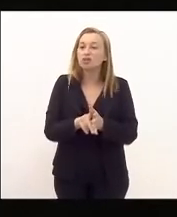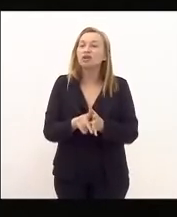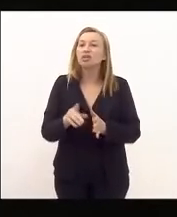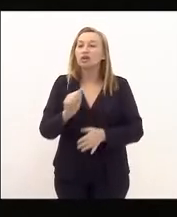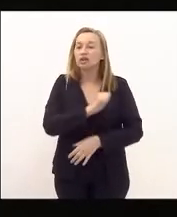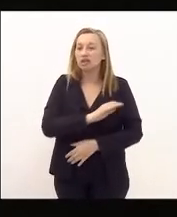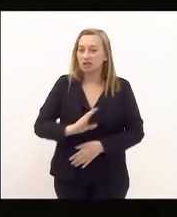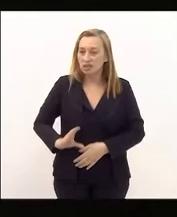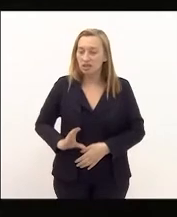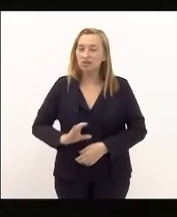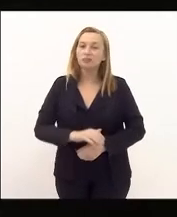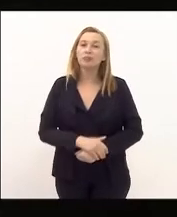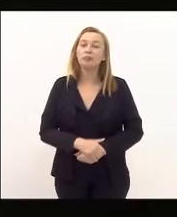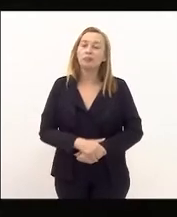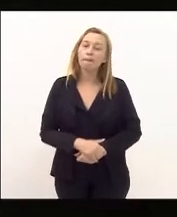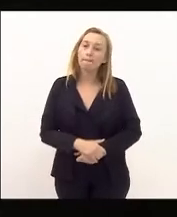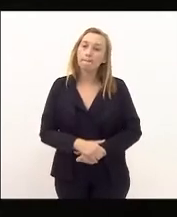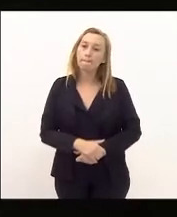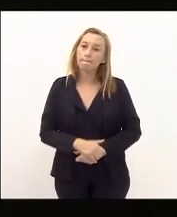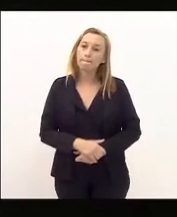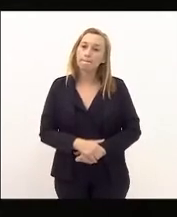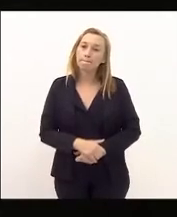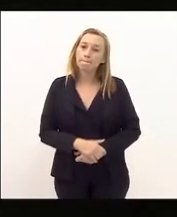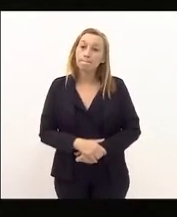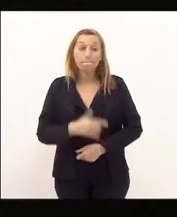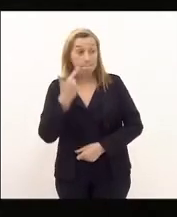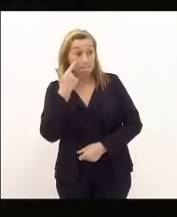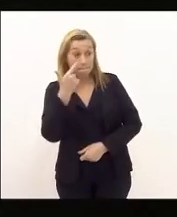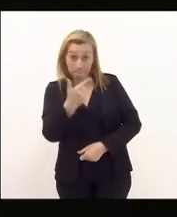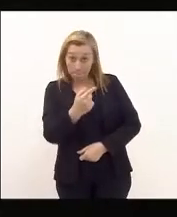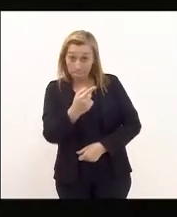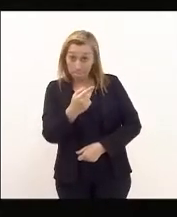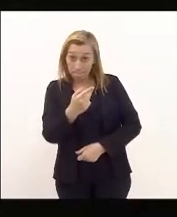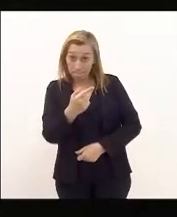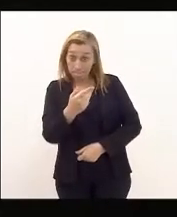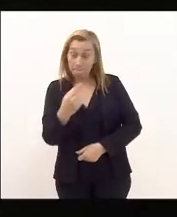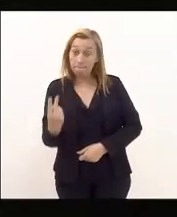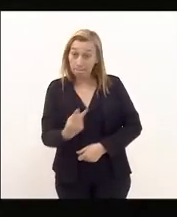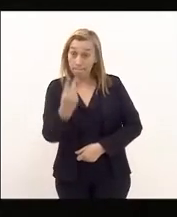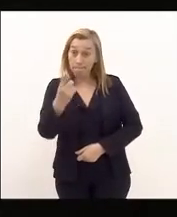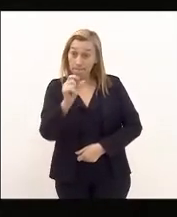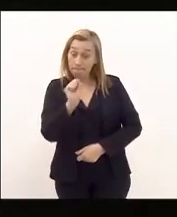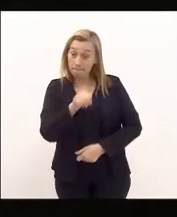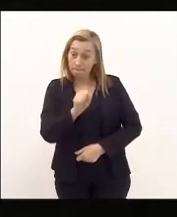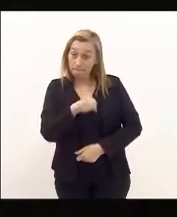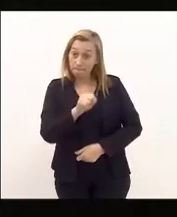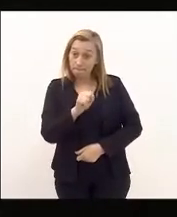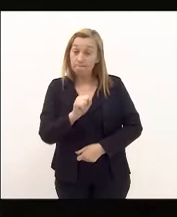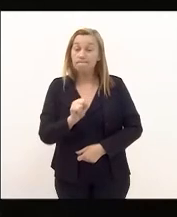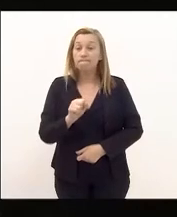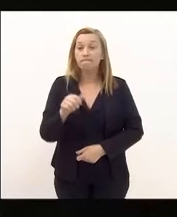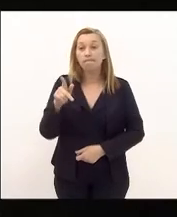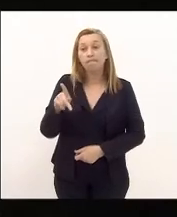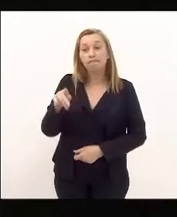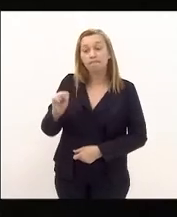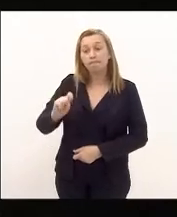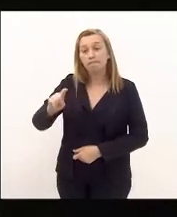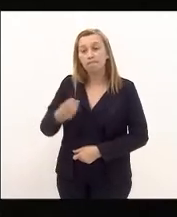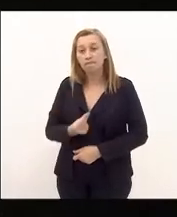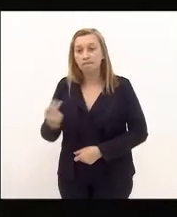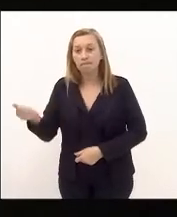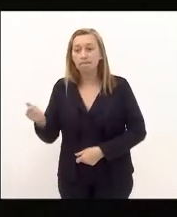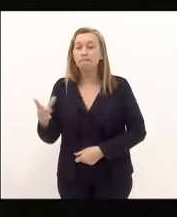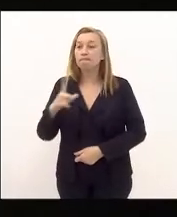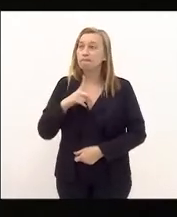André Ceciliano, e ele viu que seria de grande valia. E depois a sua saída,